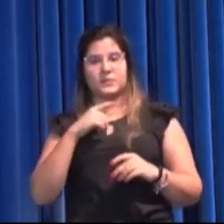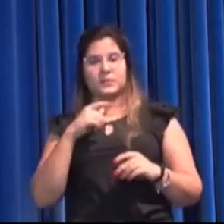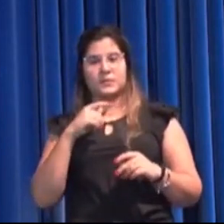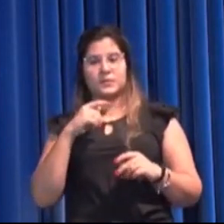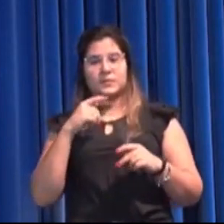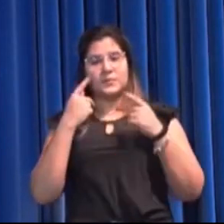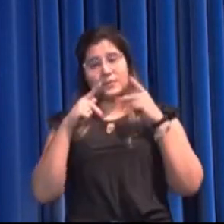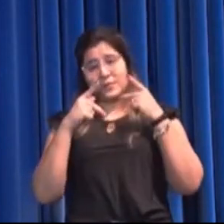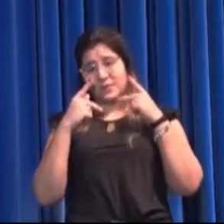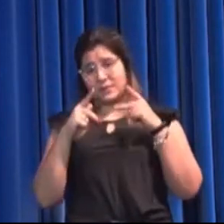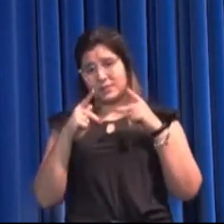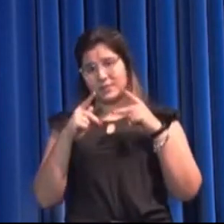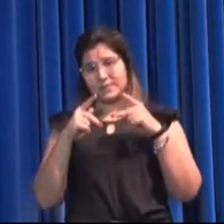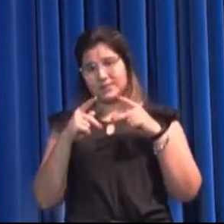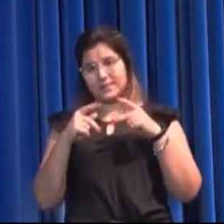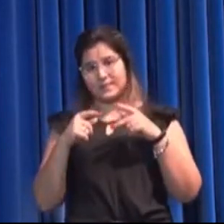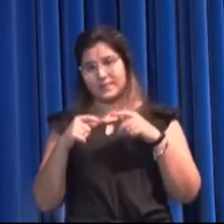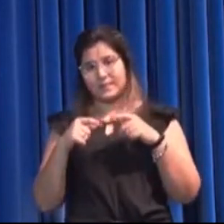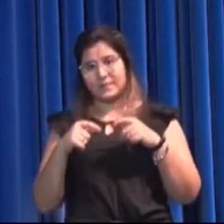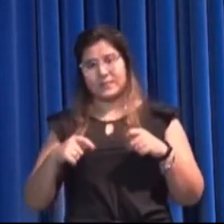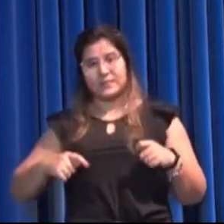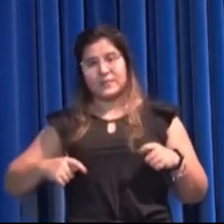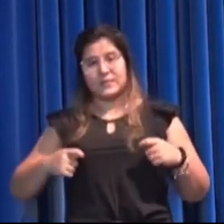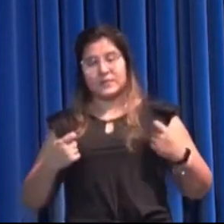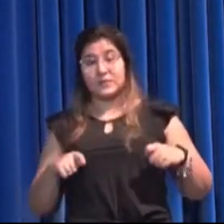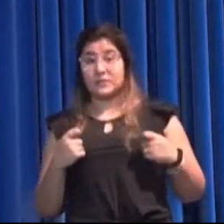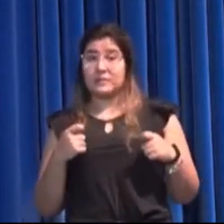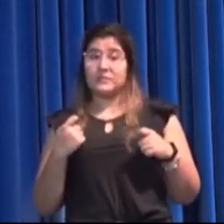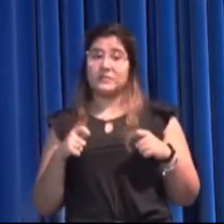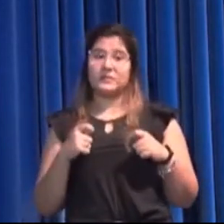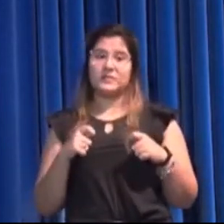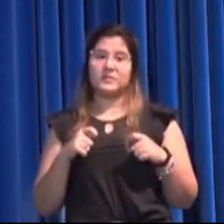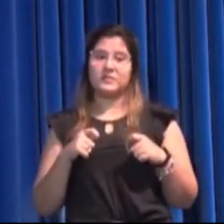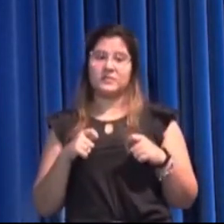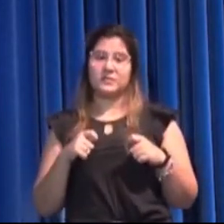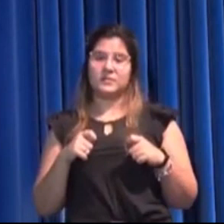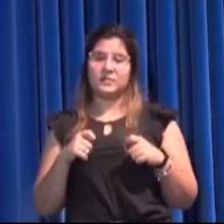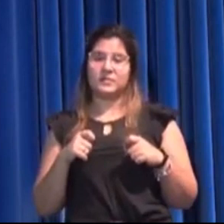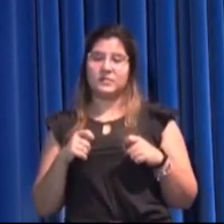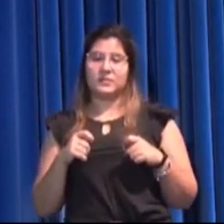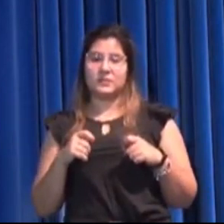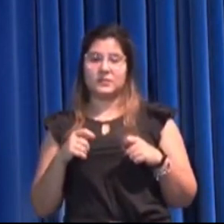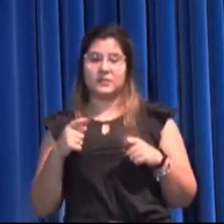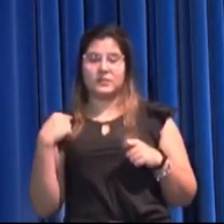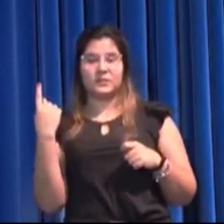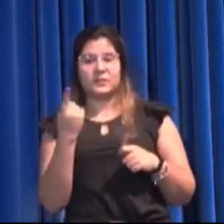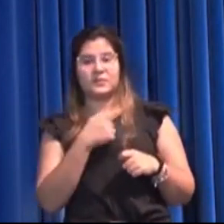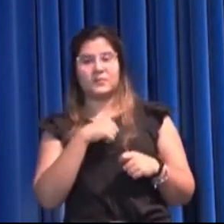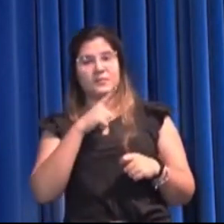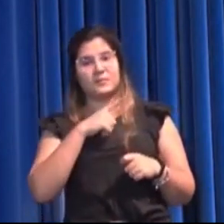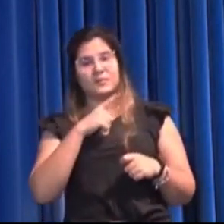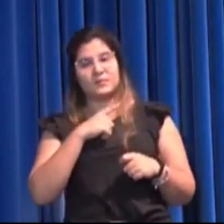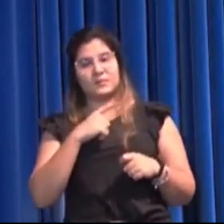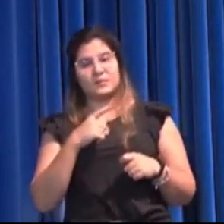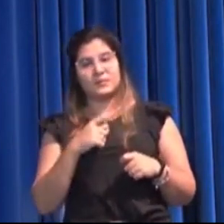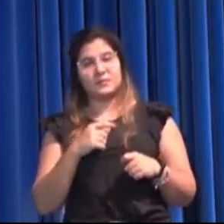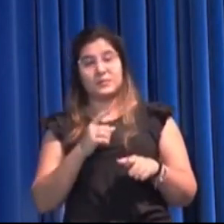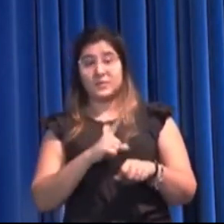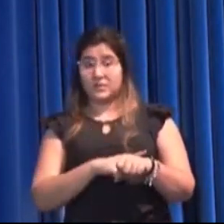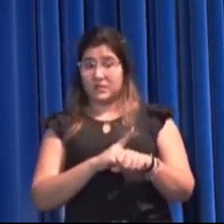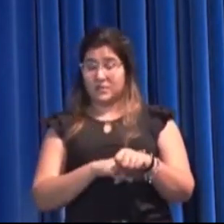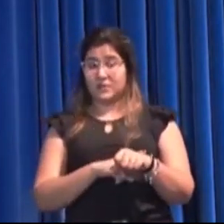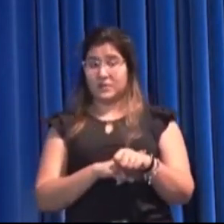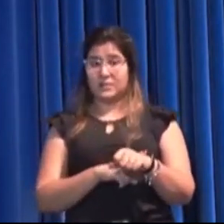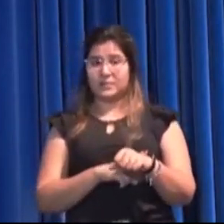uma necessidade que temos tido ultimamente, mais exatamente no último